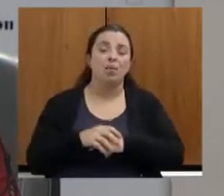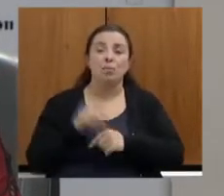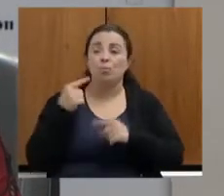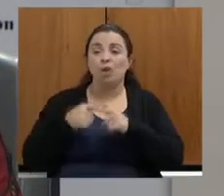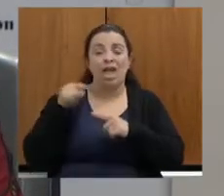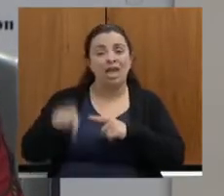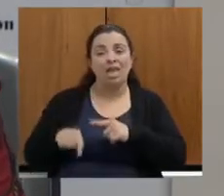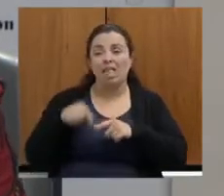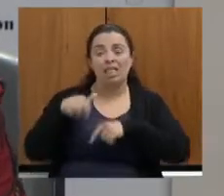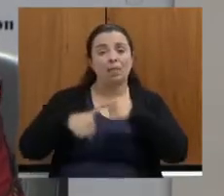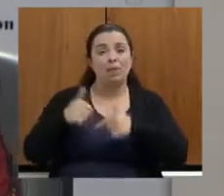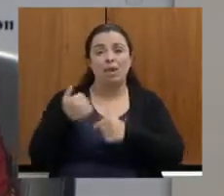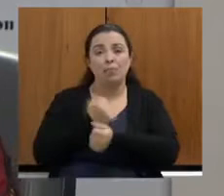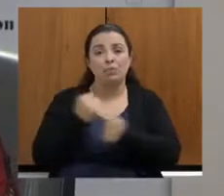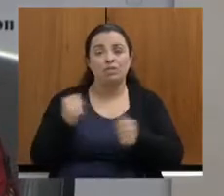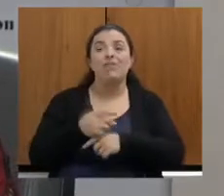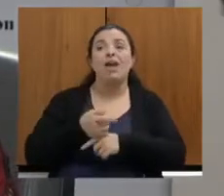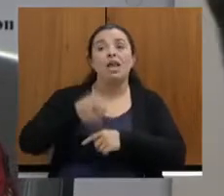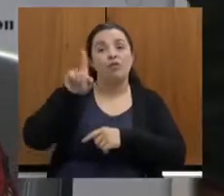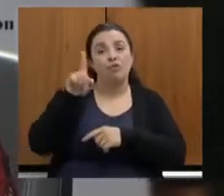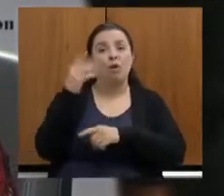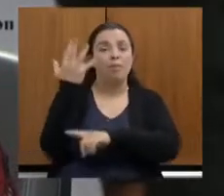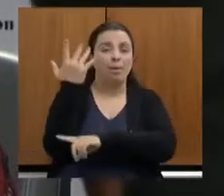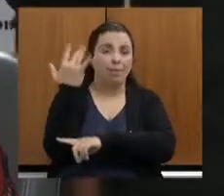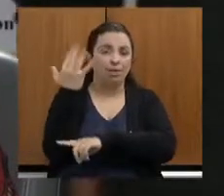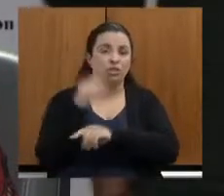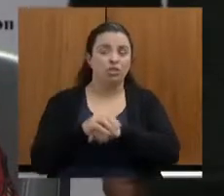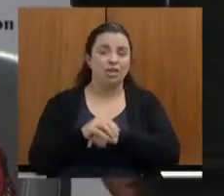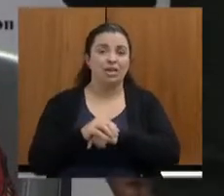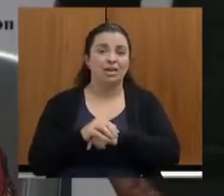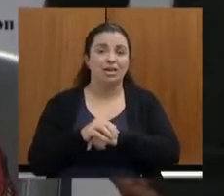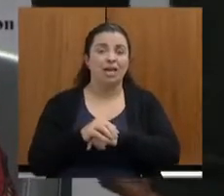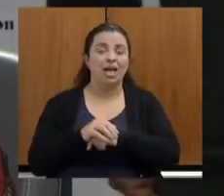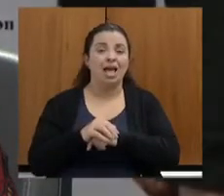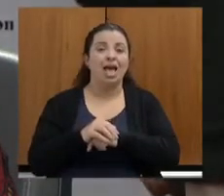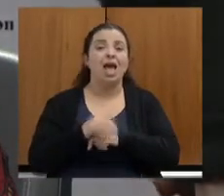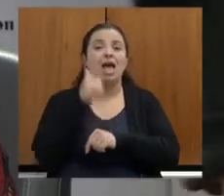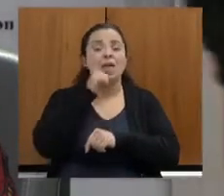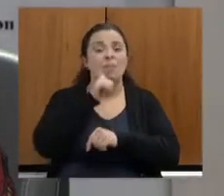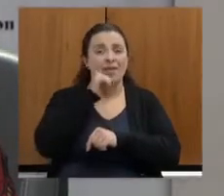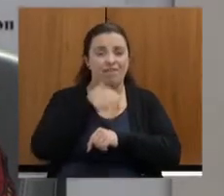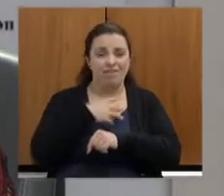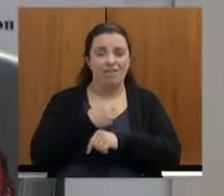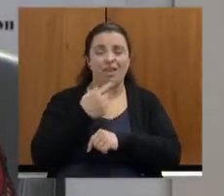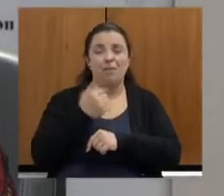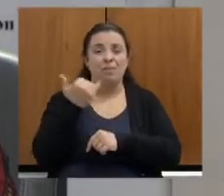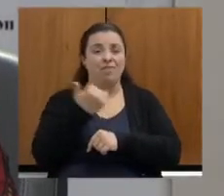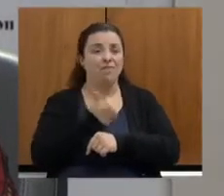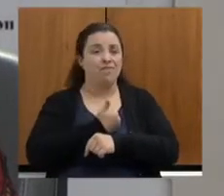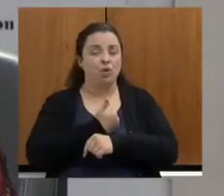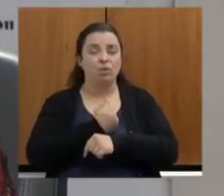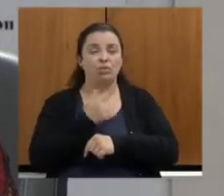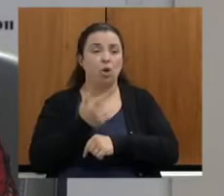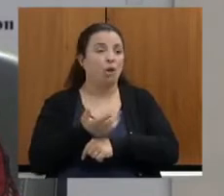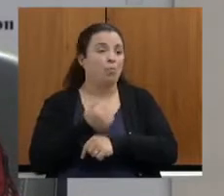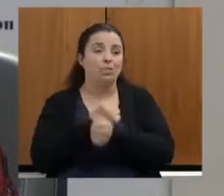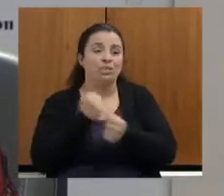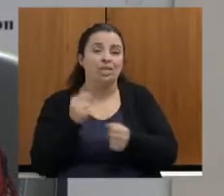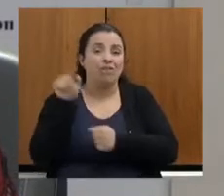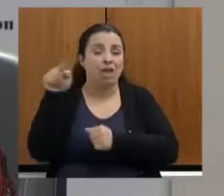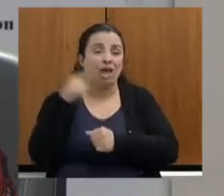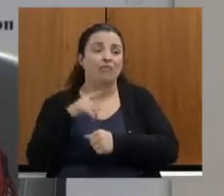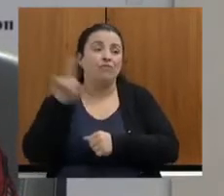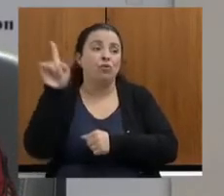ele veio quando chegou a Ipatinga minha menina me falou mãe e não tem condição Mateus só chorando é de